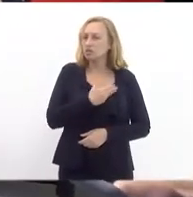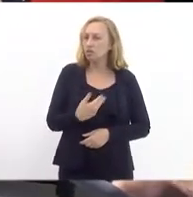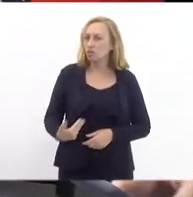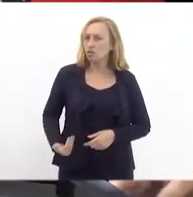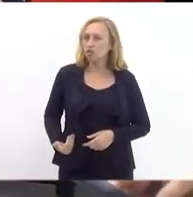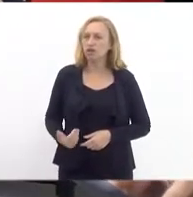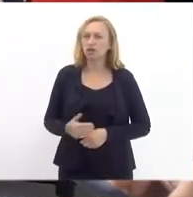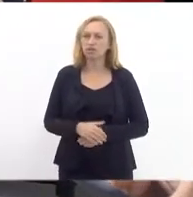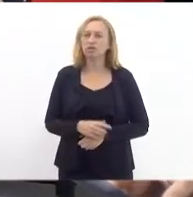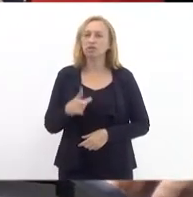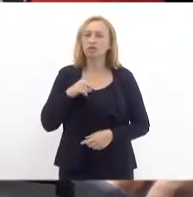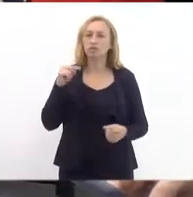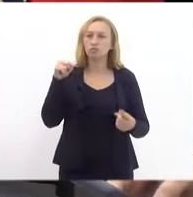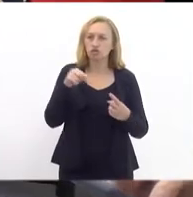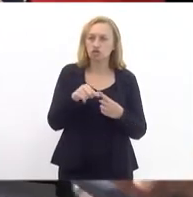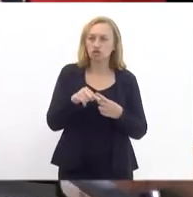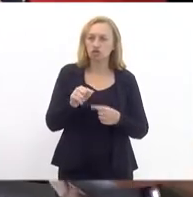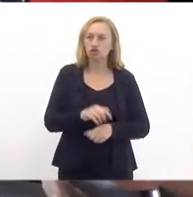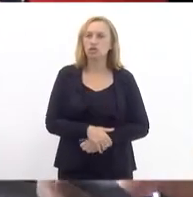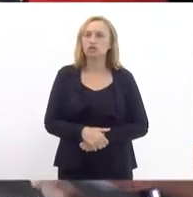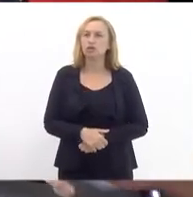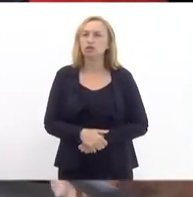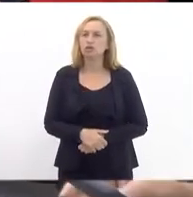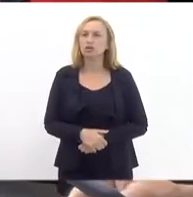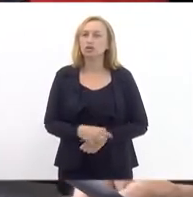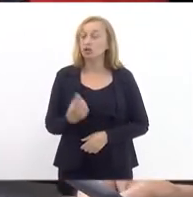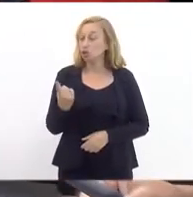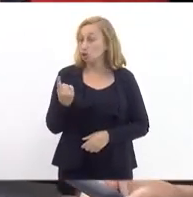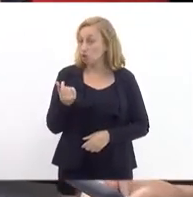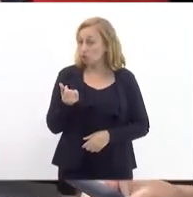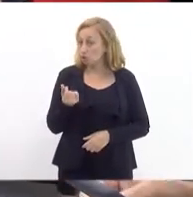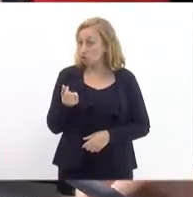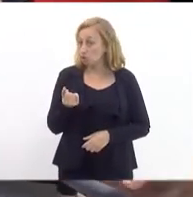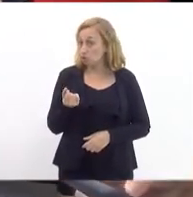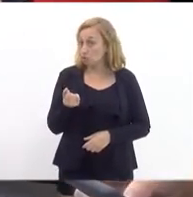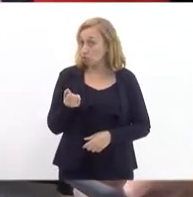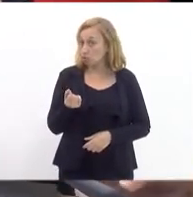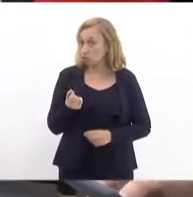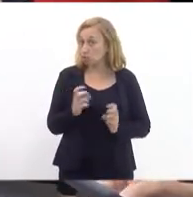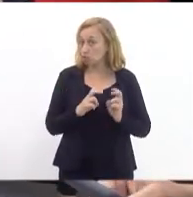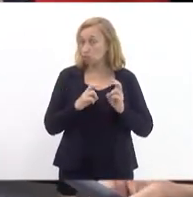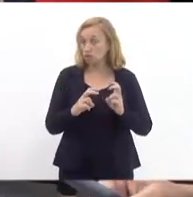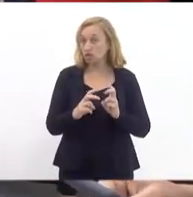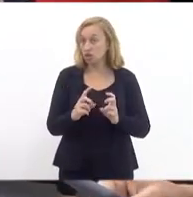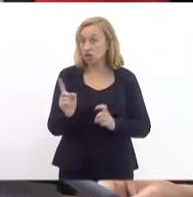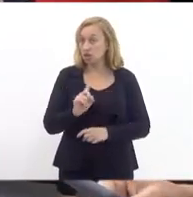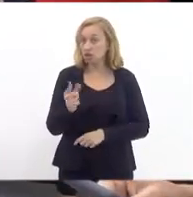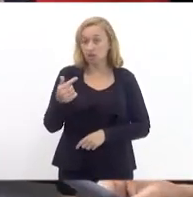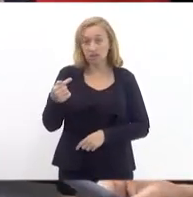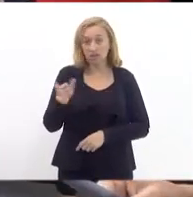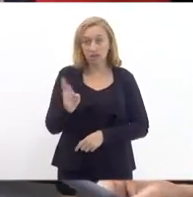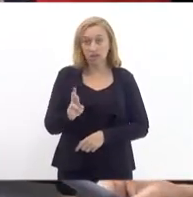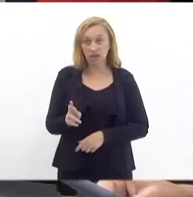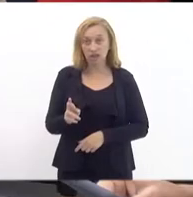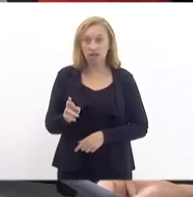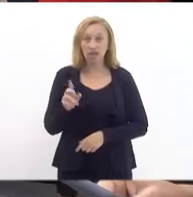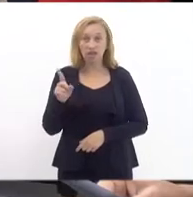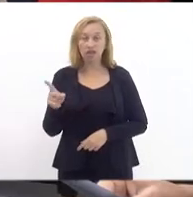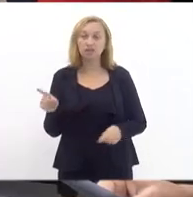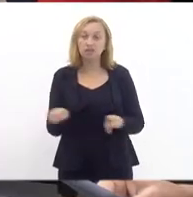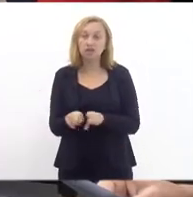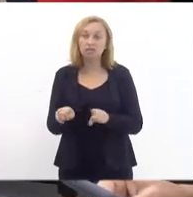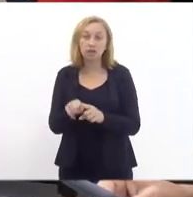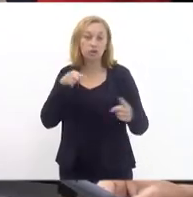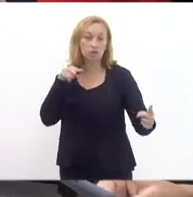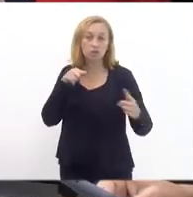o objetivo de que a tarifa não seja R$ 7,00, esse também é o objetivo